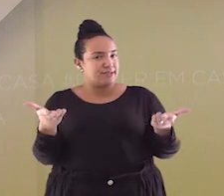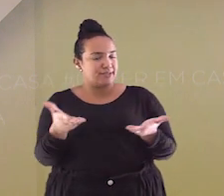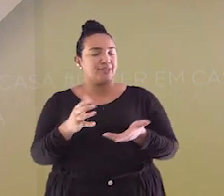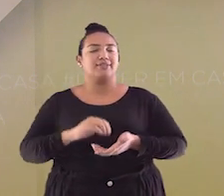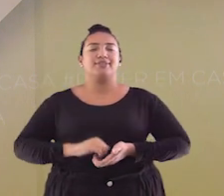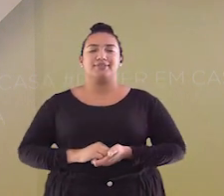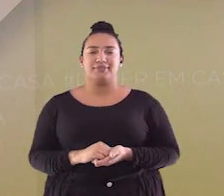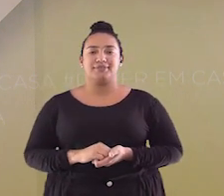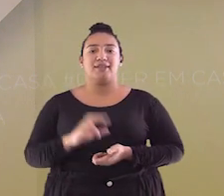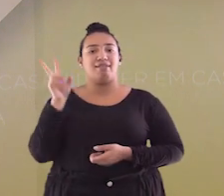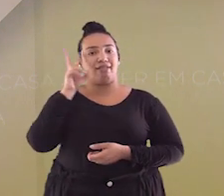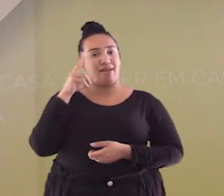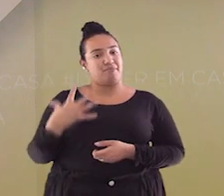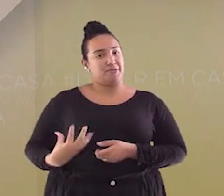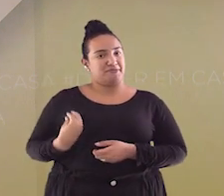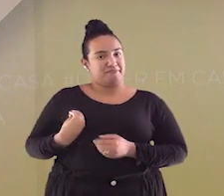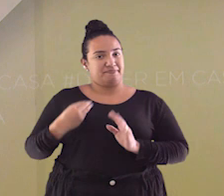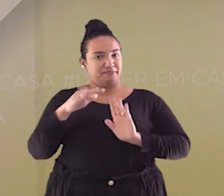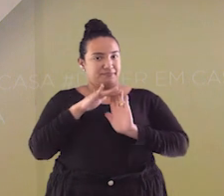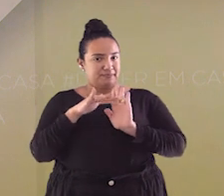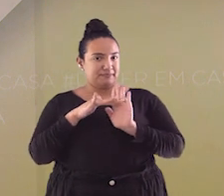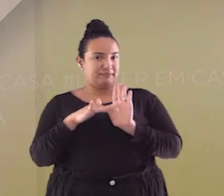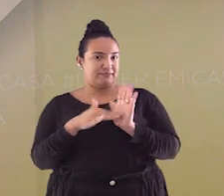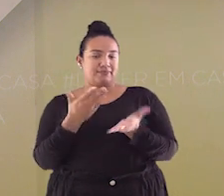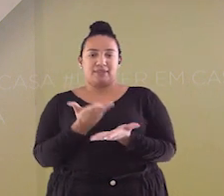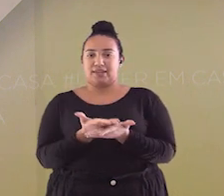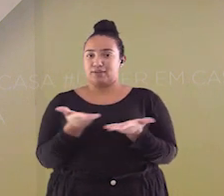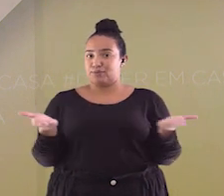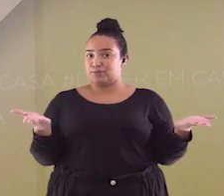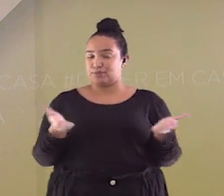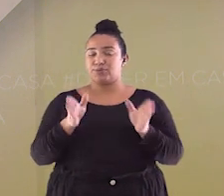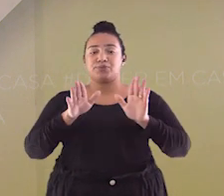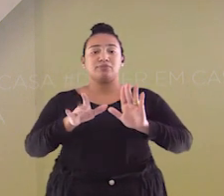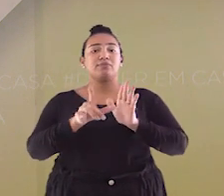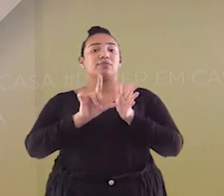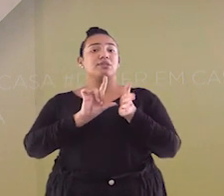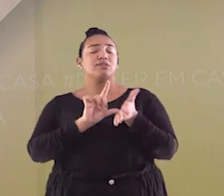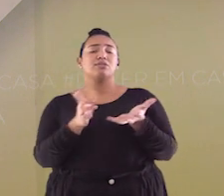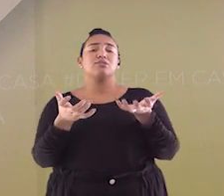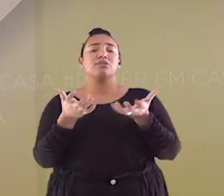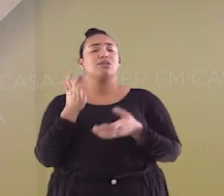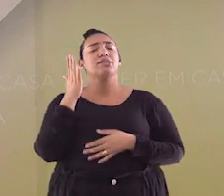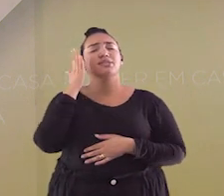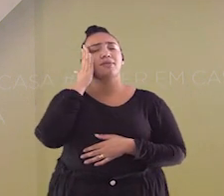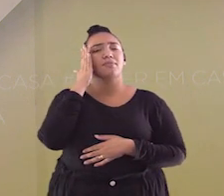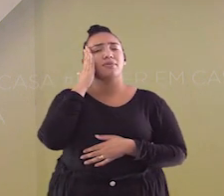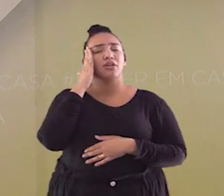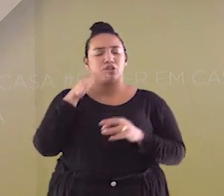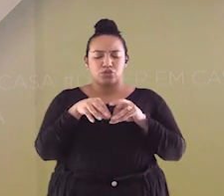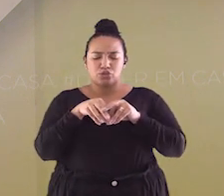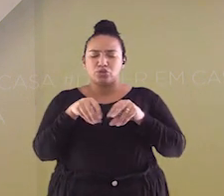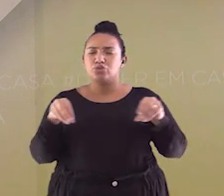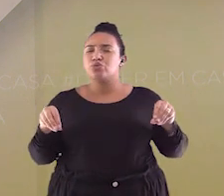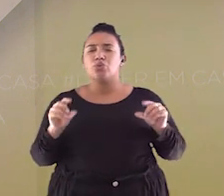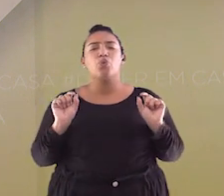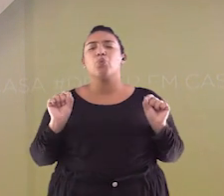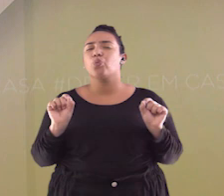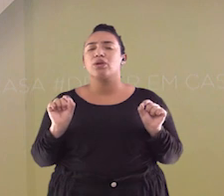de registrar sua presença em nossa aula. Antes da gente começar, quero saber de você. O que é um